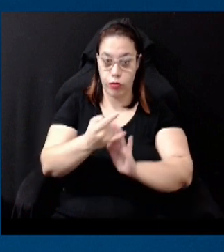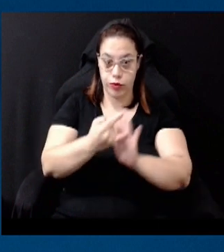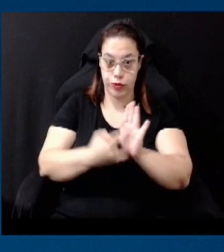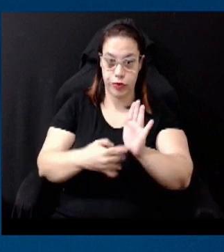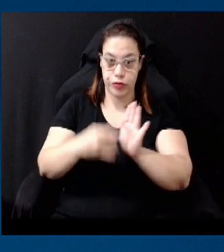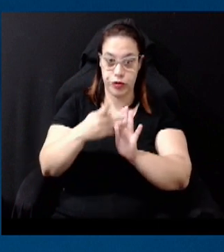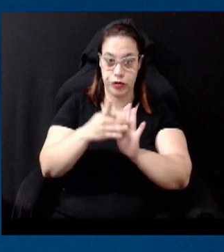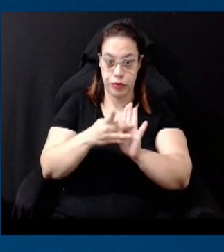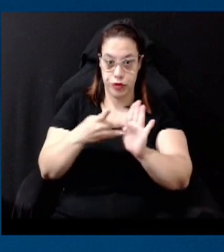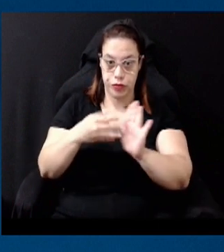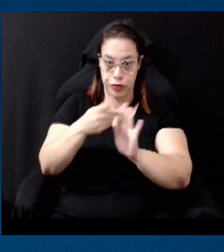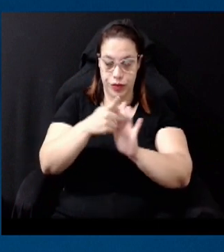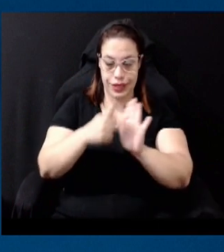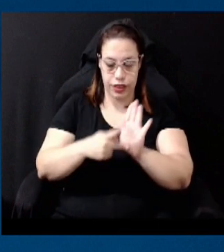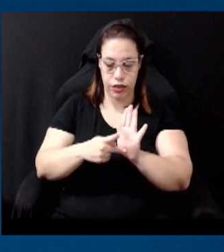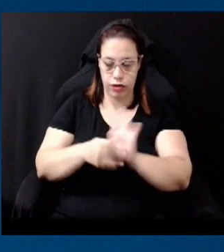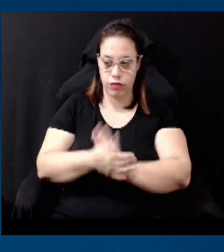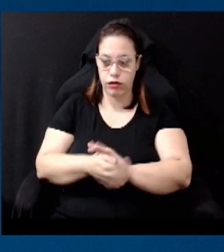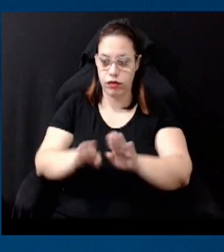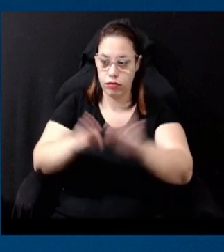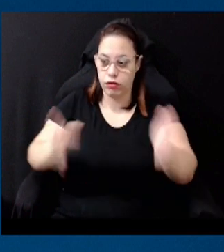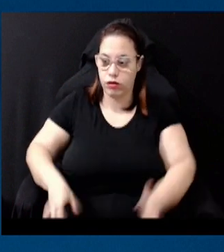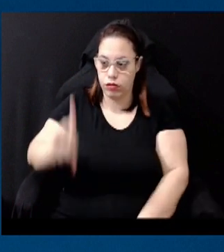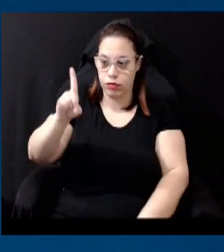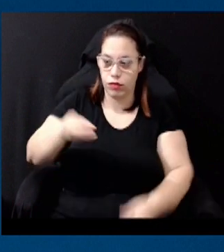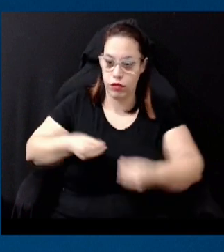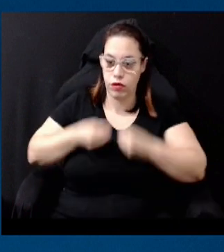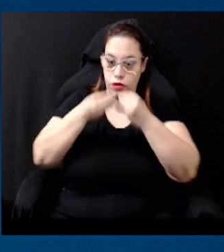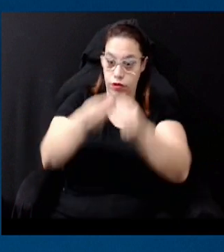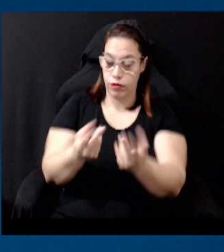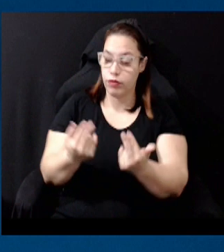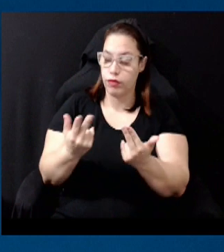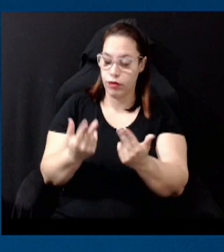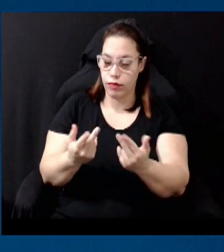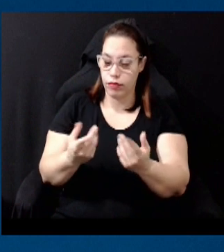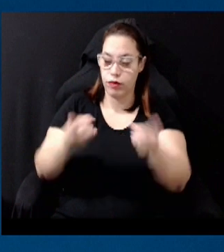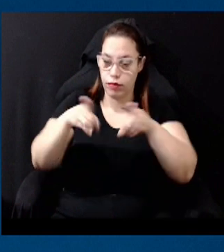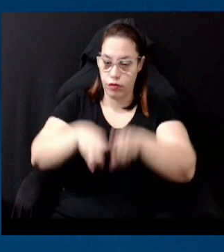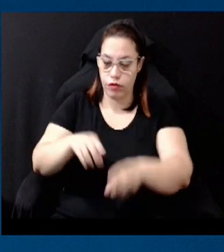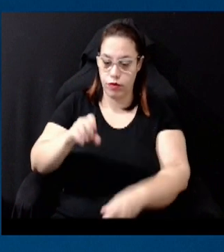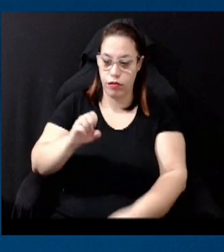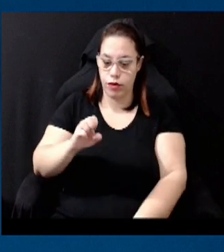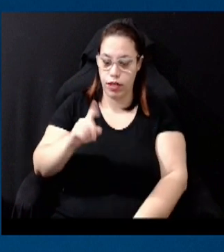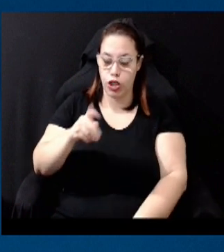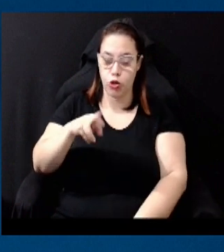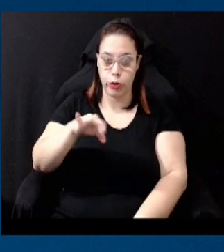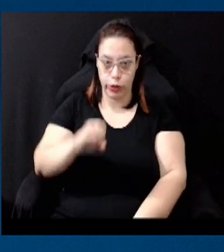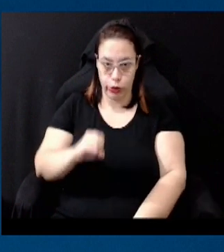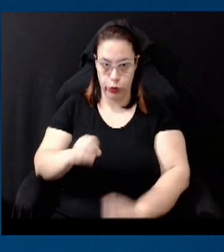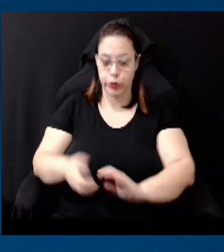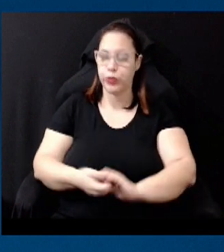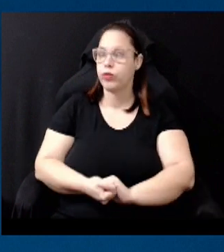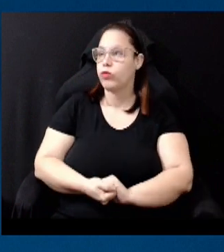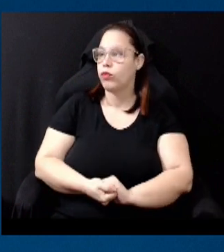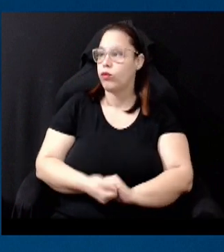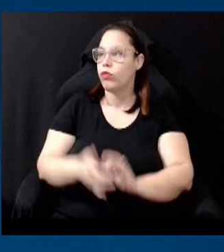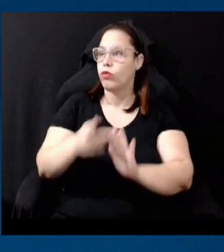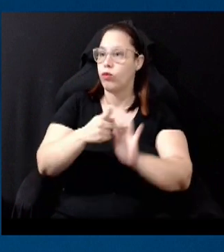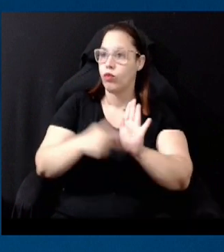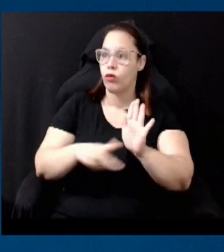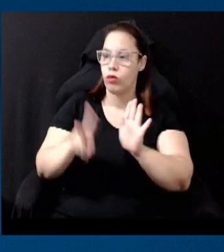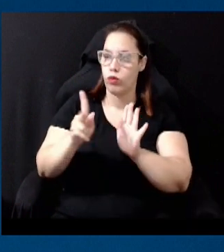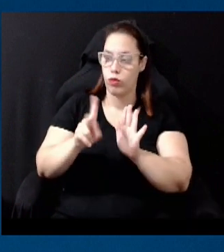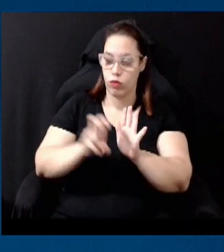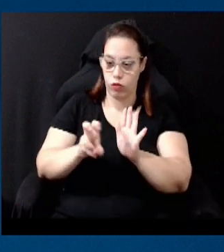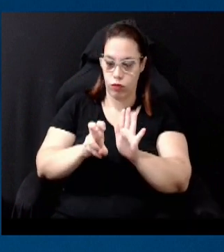da mesa da Câmara, que concede a mesma honraria a Edilberto Lopes dos Reis. O item 5 é o